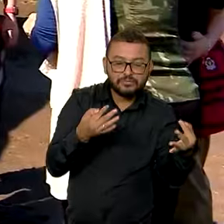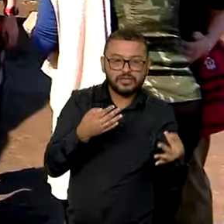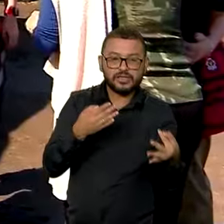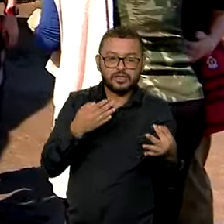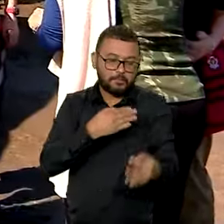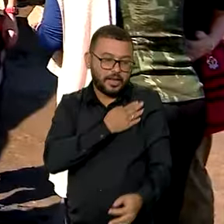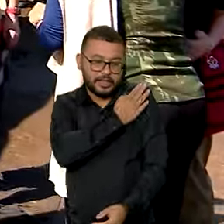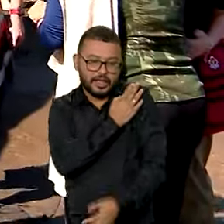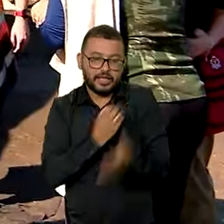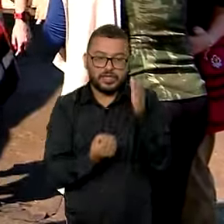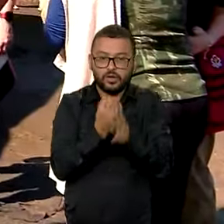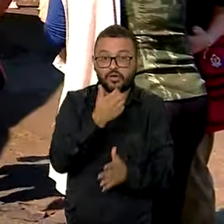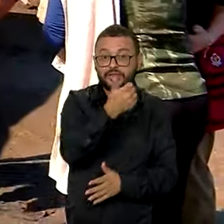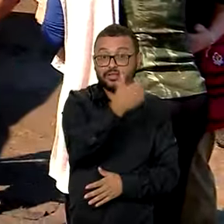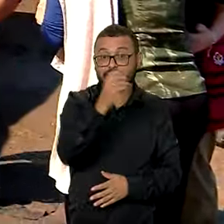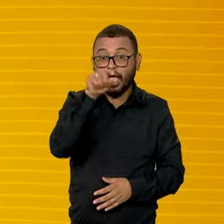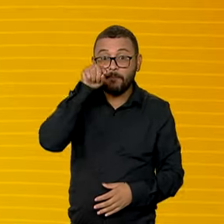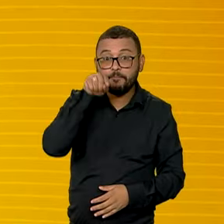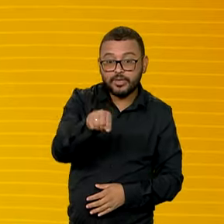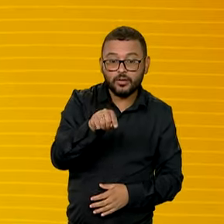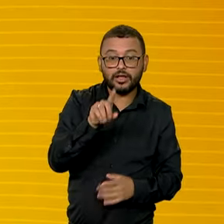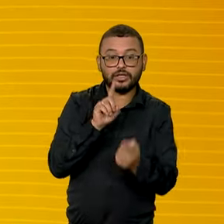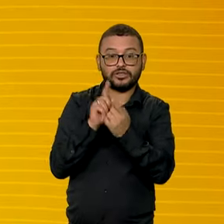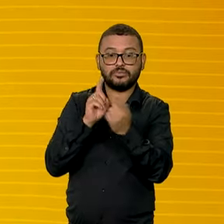realizaram mais de 10 mil procedimentos.